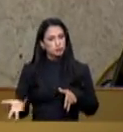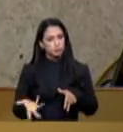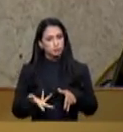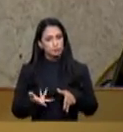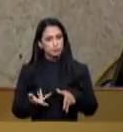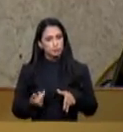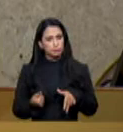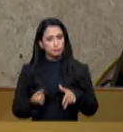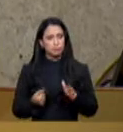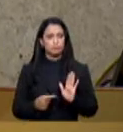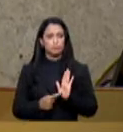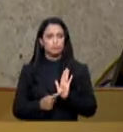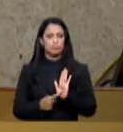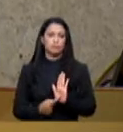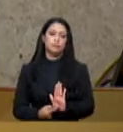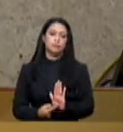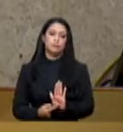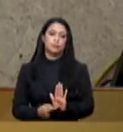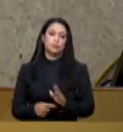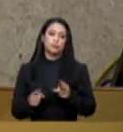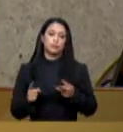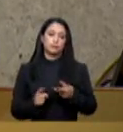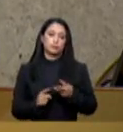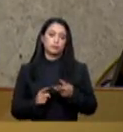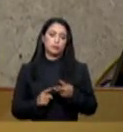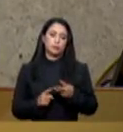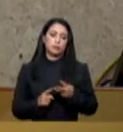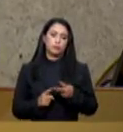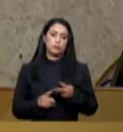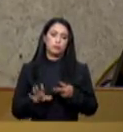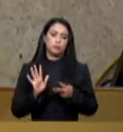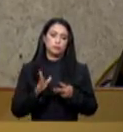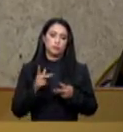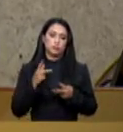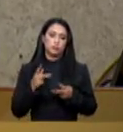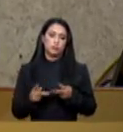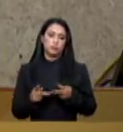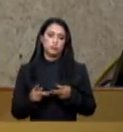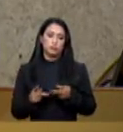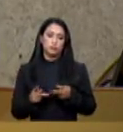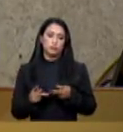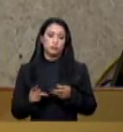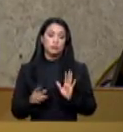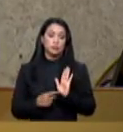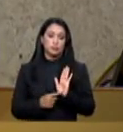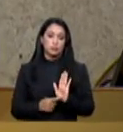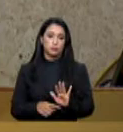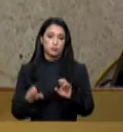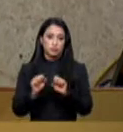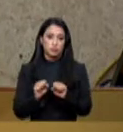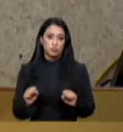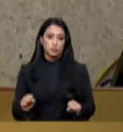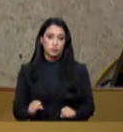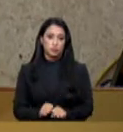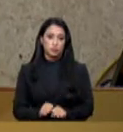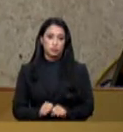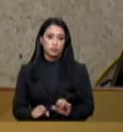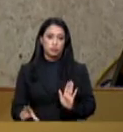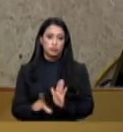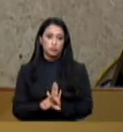brilhantemente evidenciou. E, em terceiro plano, e como já fartamente demonstrado, a sistemática da Lei